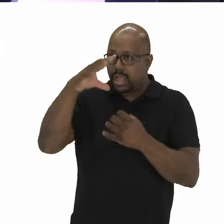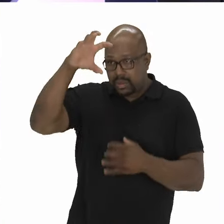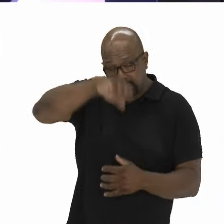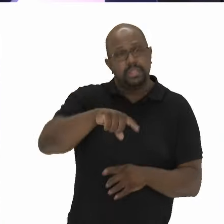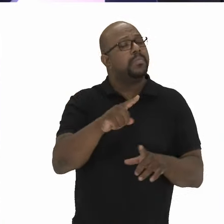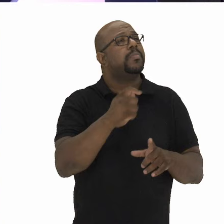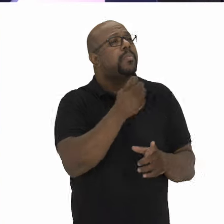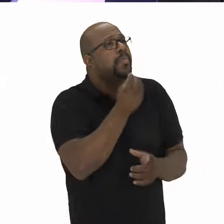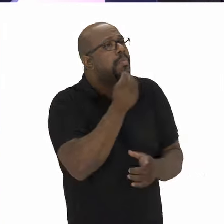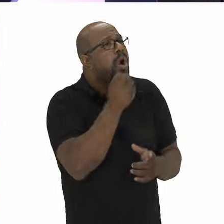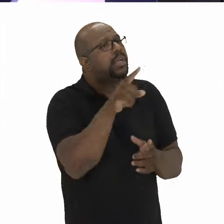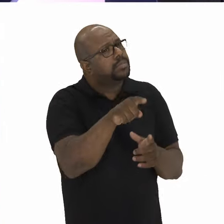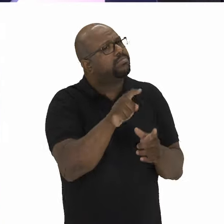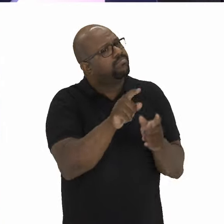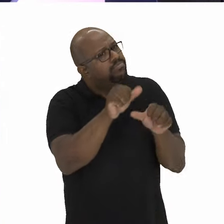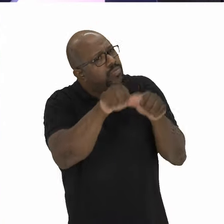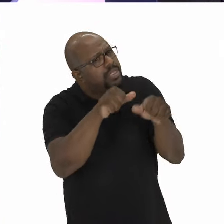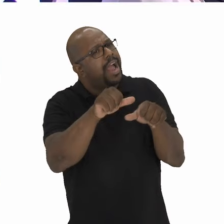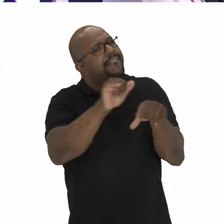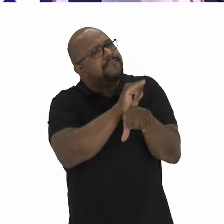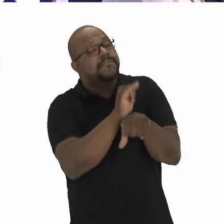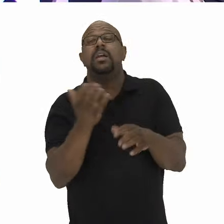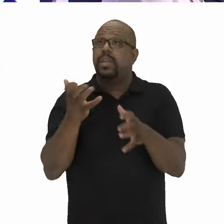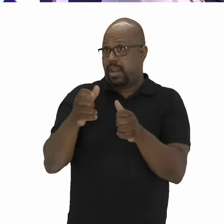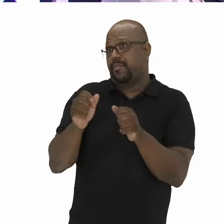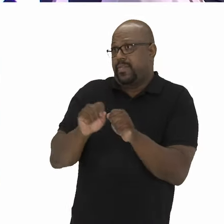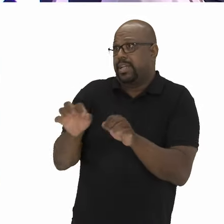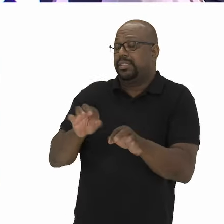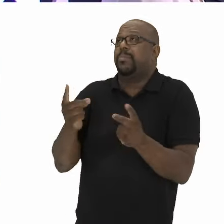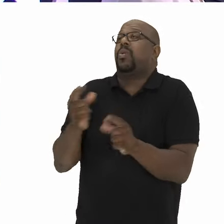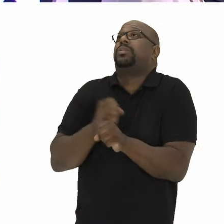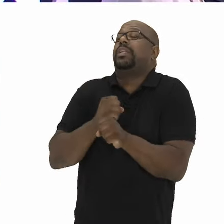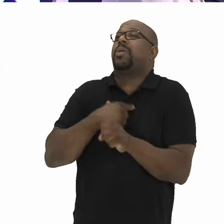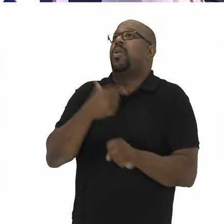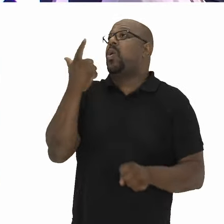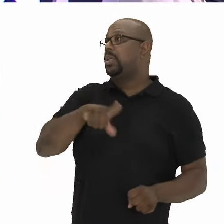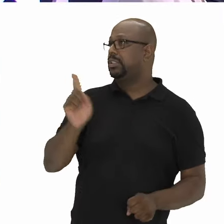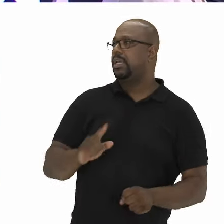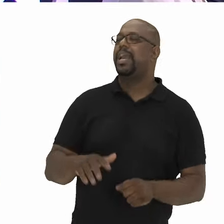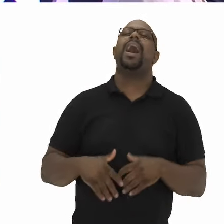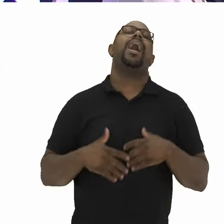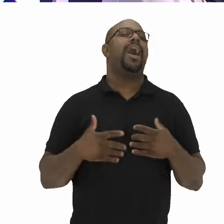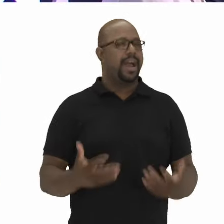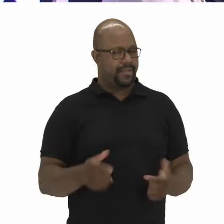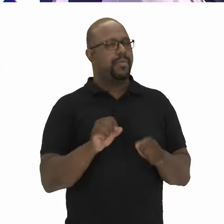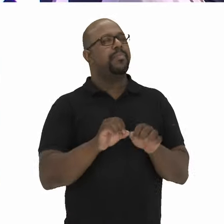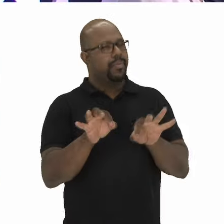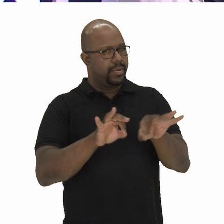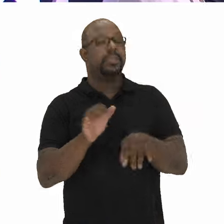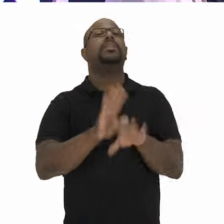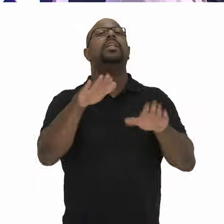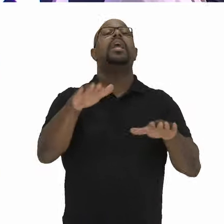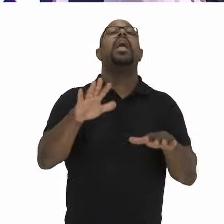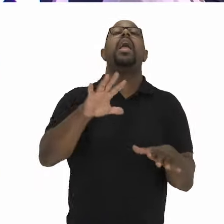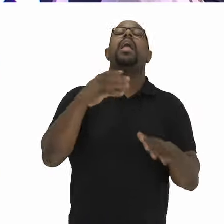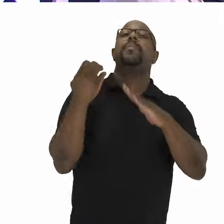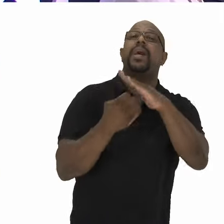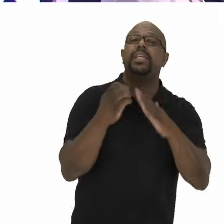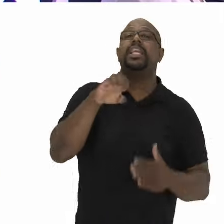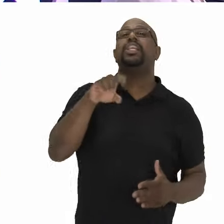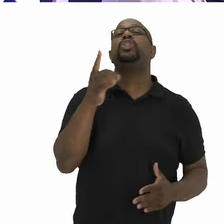desse livro você pode reeditar mudando esse capítulo Pois é o que eu quero fazer há muitos anos mas não consegui ainda fazer ah Vamos providenciar